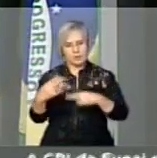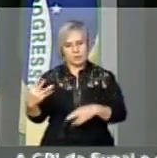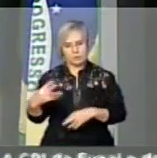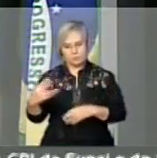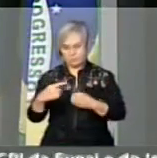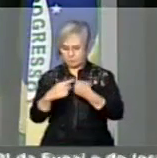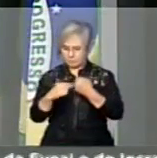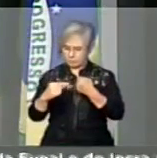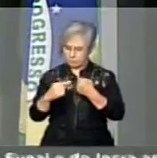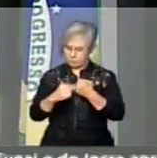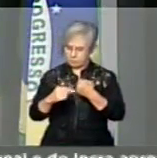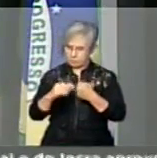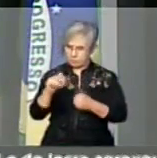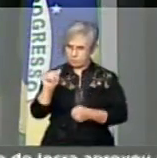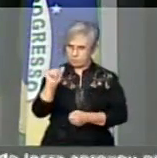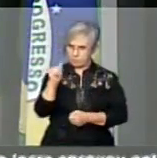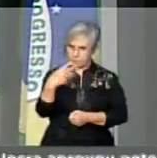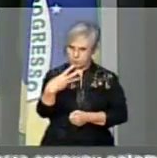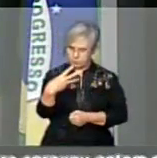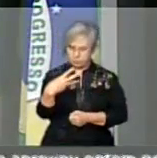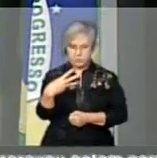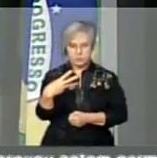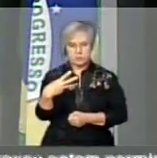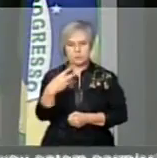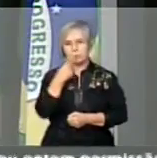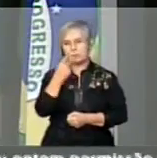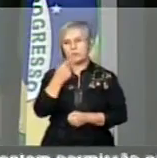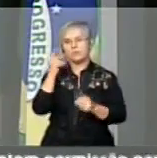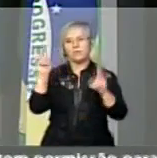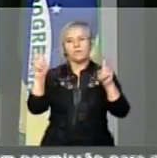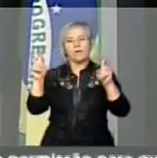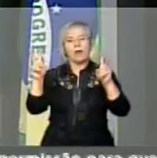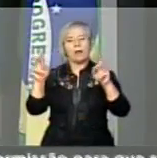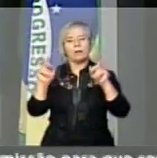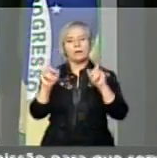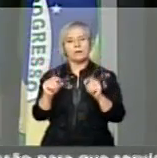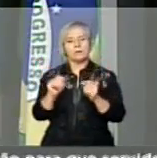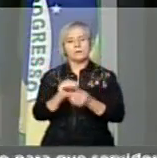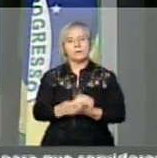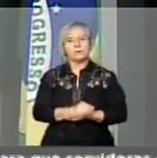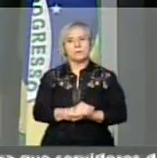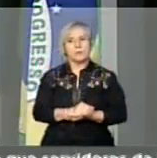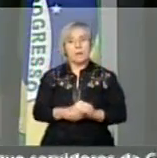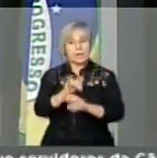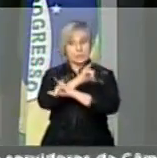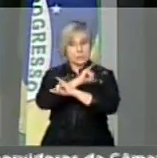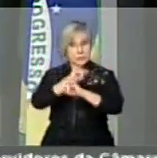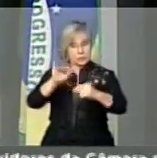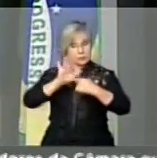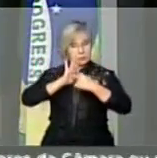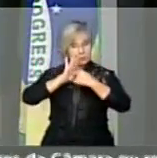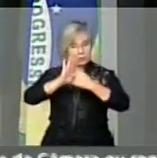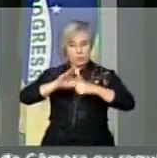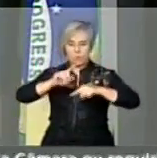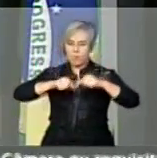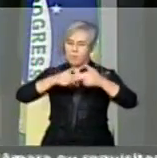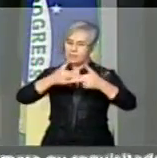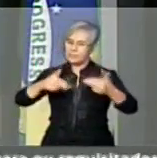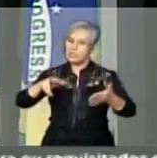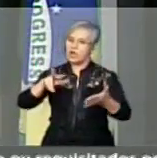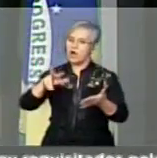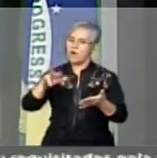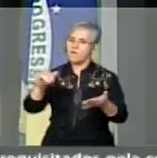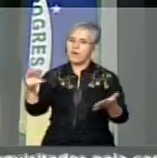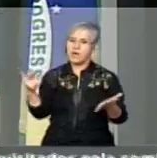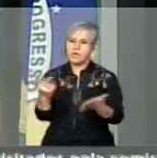do artigo 13º deve dispor não apenas que a retransmissão do material ocorrerá de